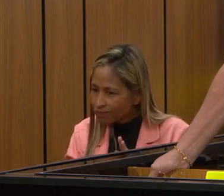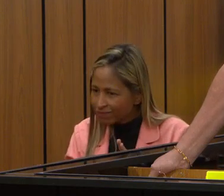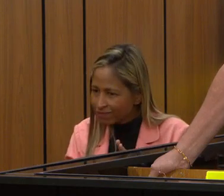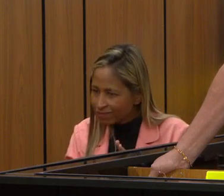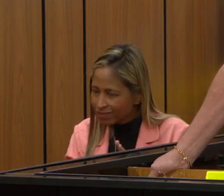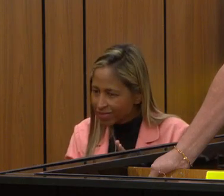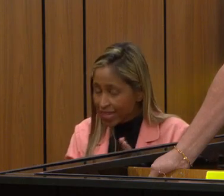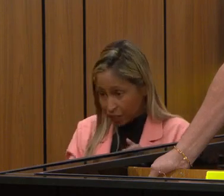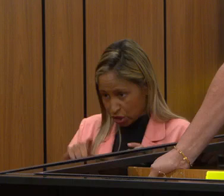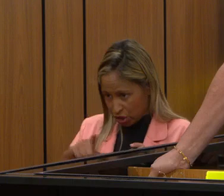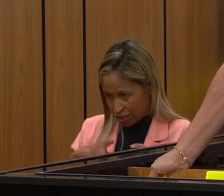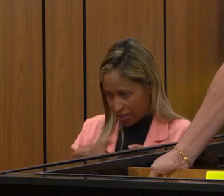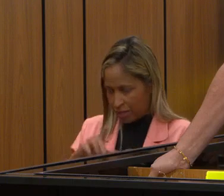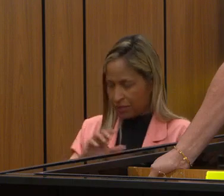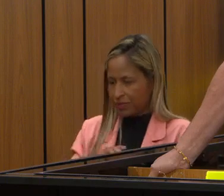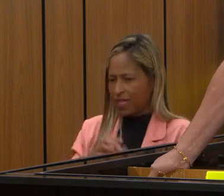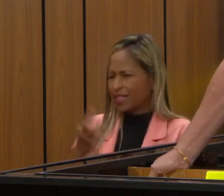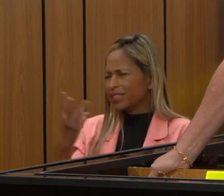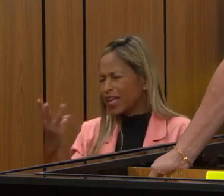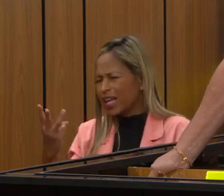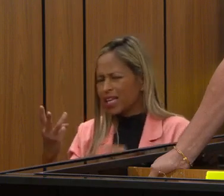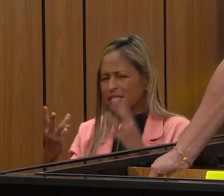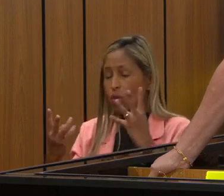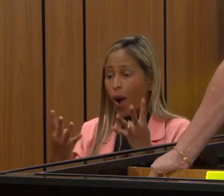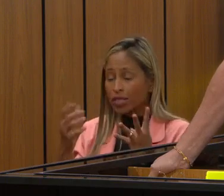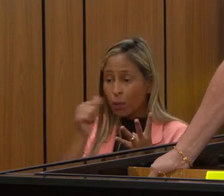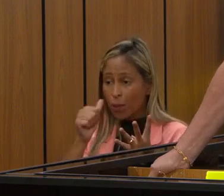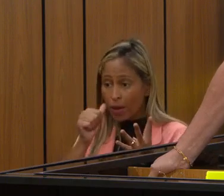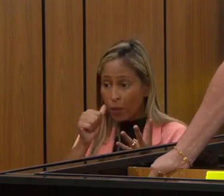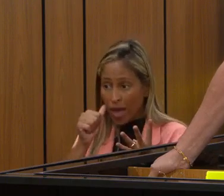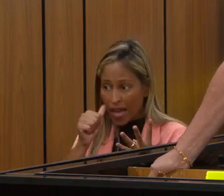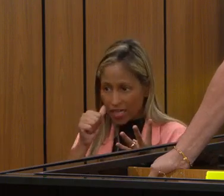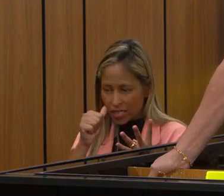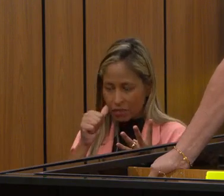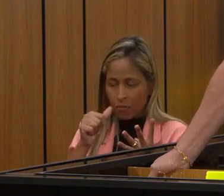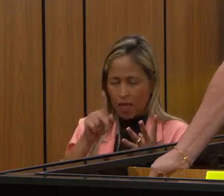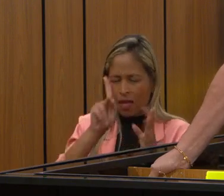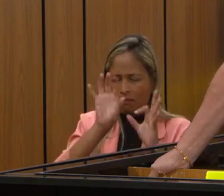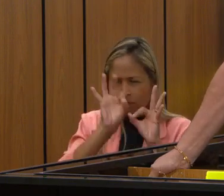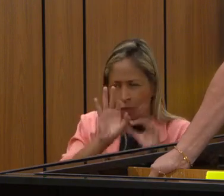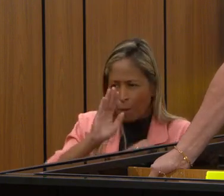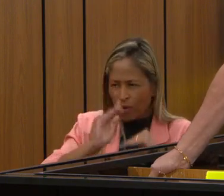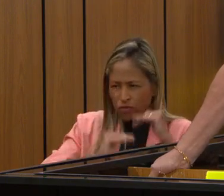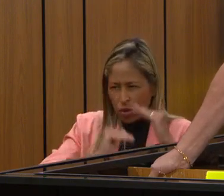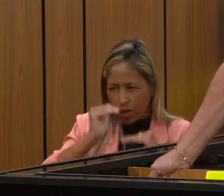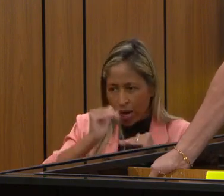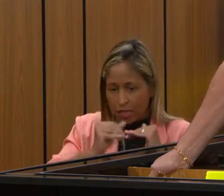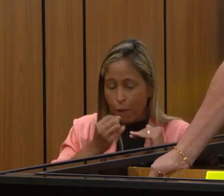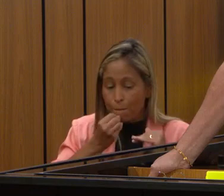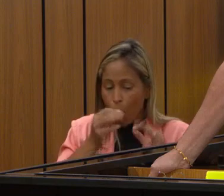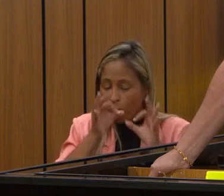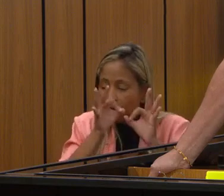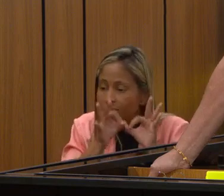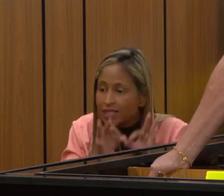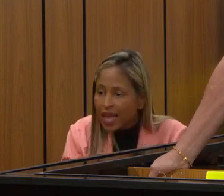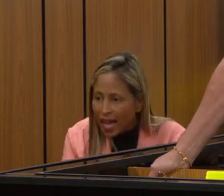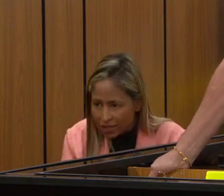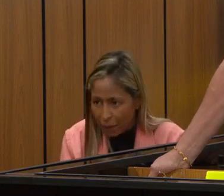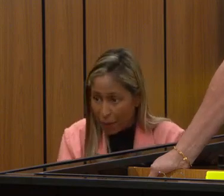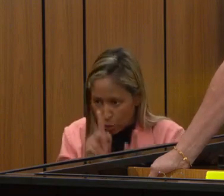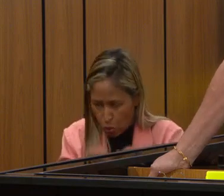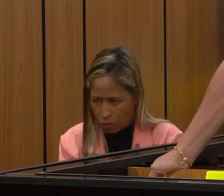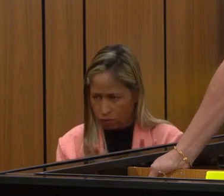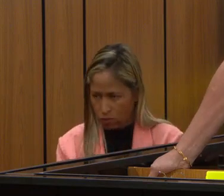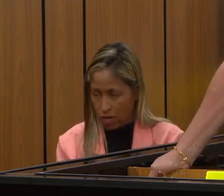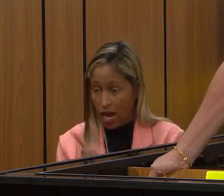tinha ali umas três quatro dentistas ali que realmente eram pessoas boas honestas que